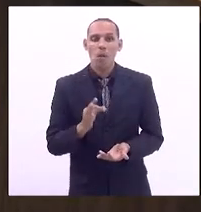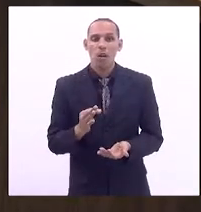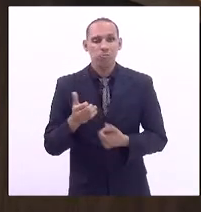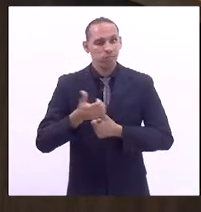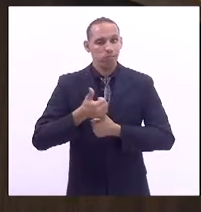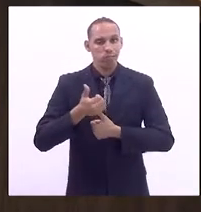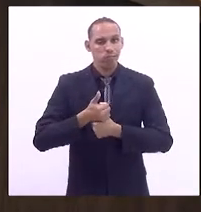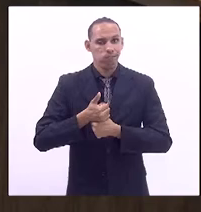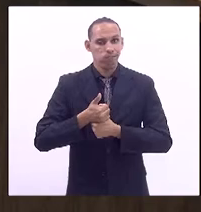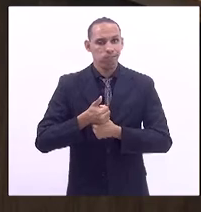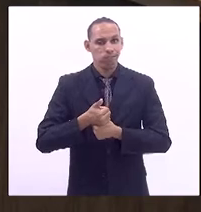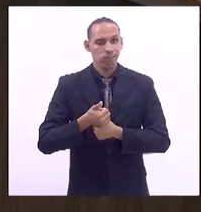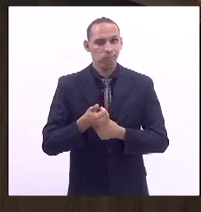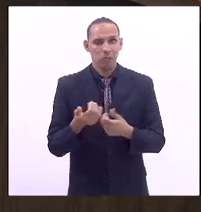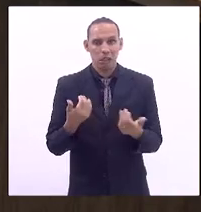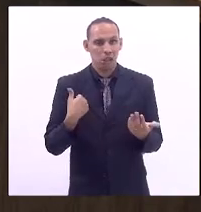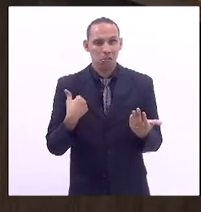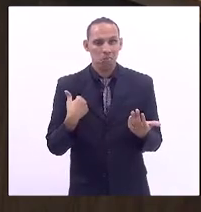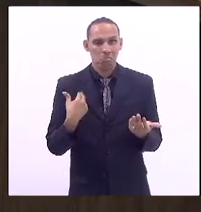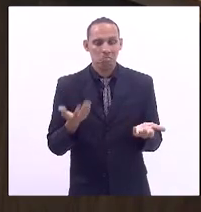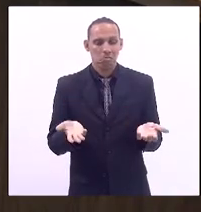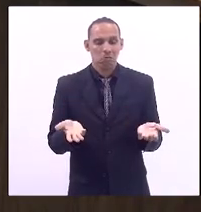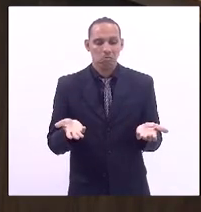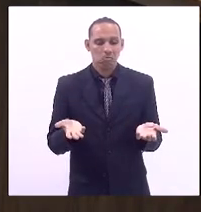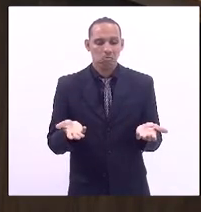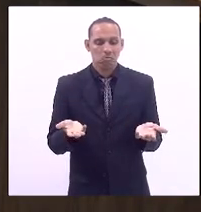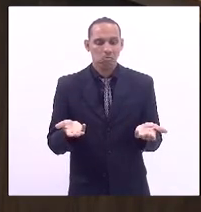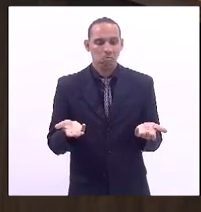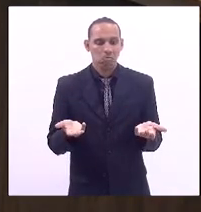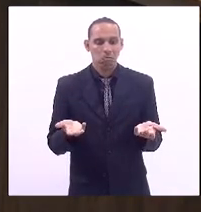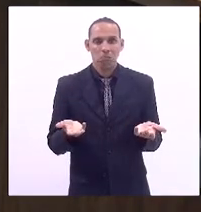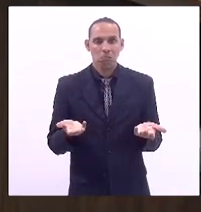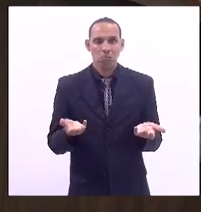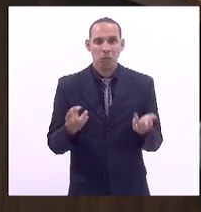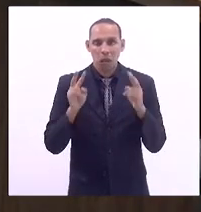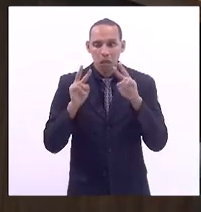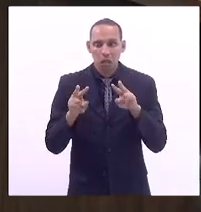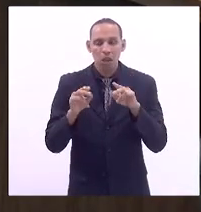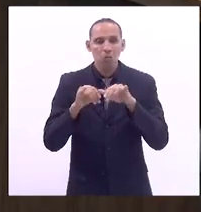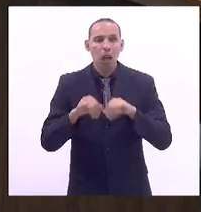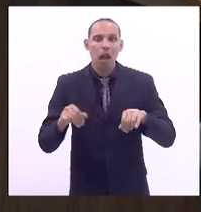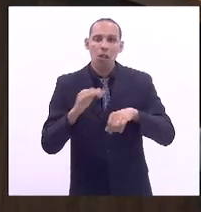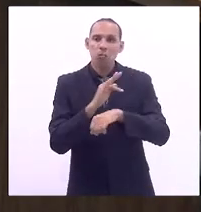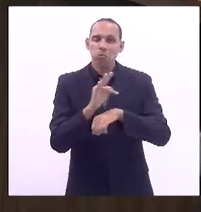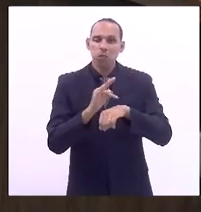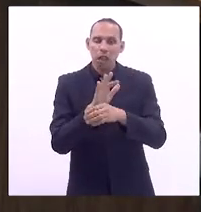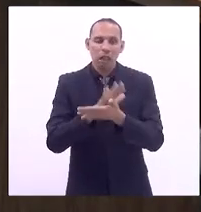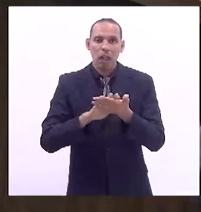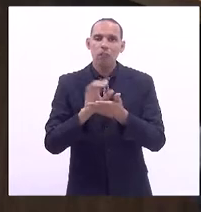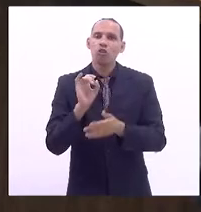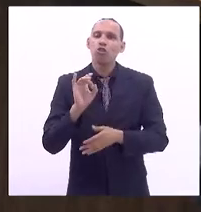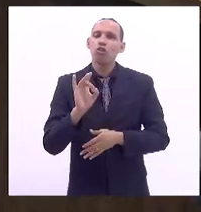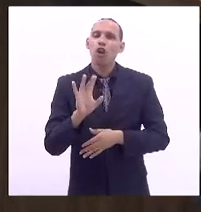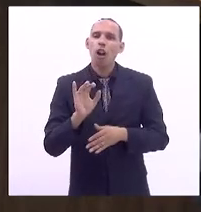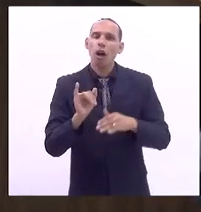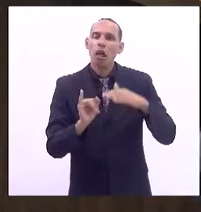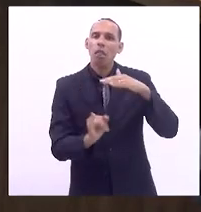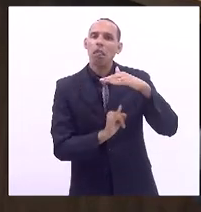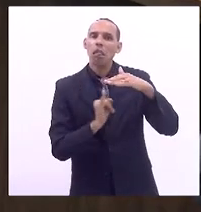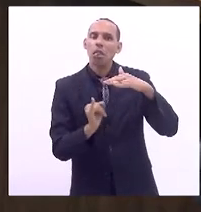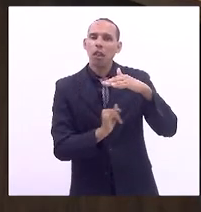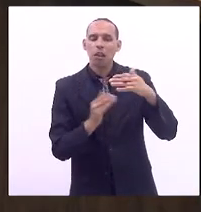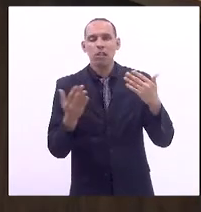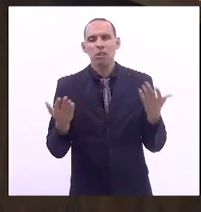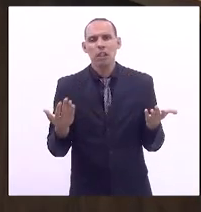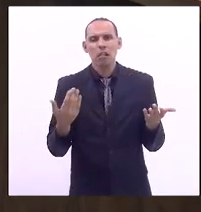substitutivo não foi divulgado formalmente só informalmente eu